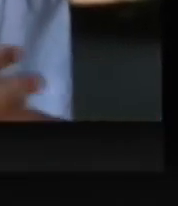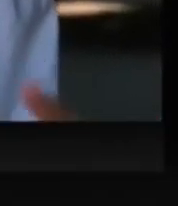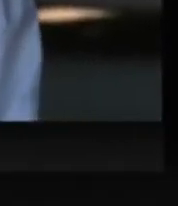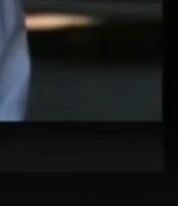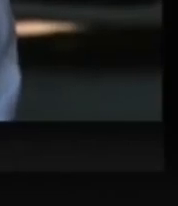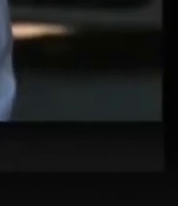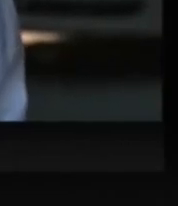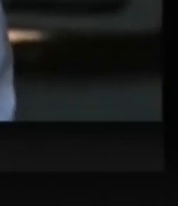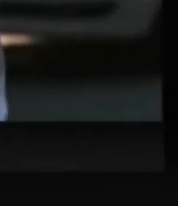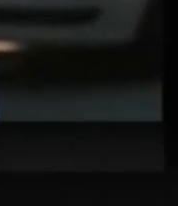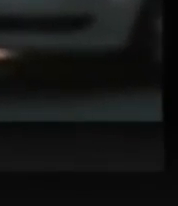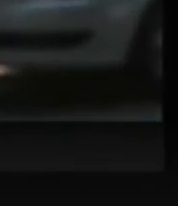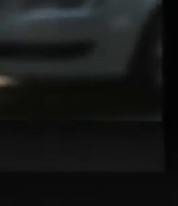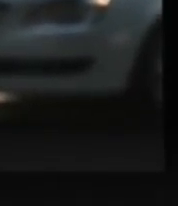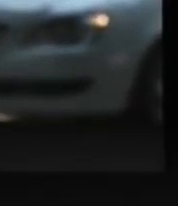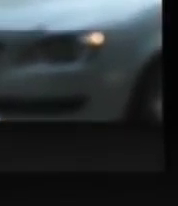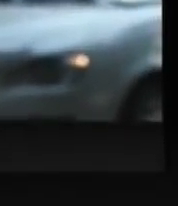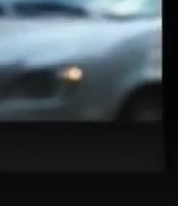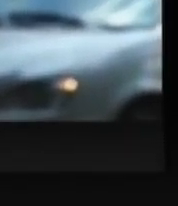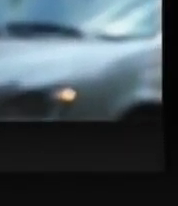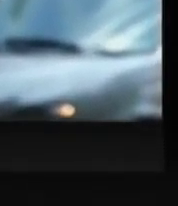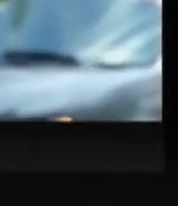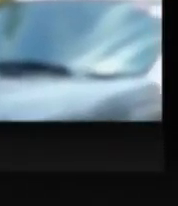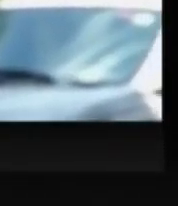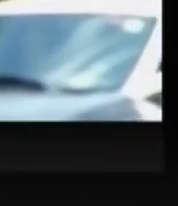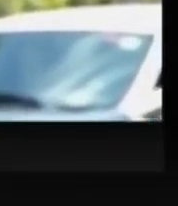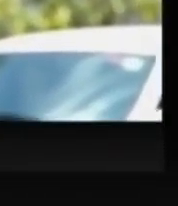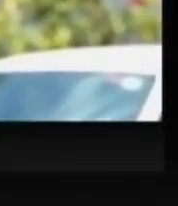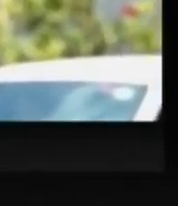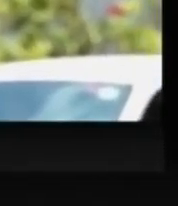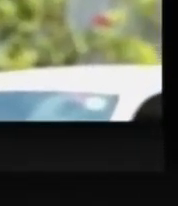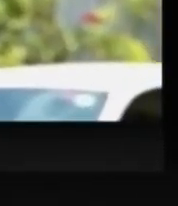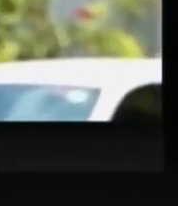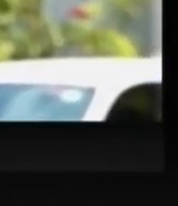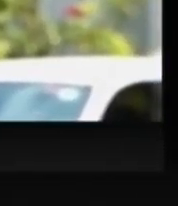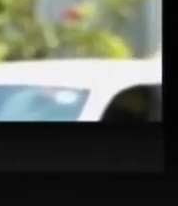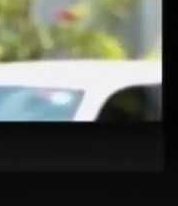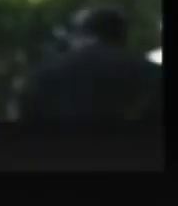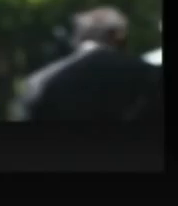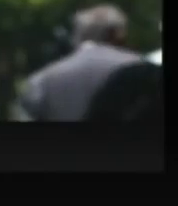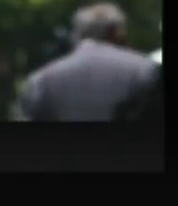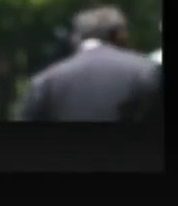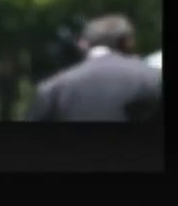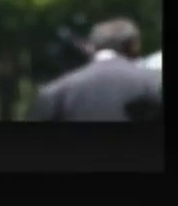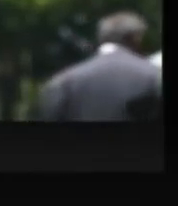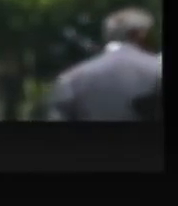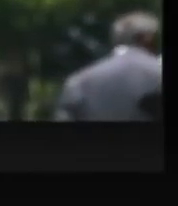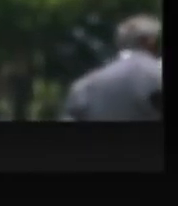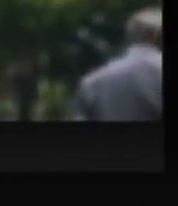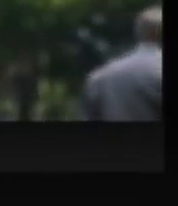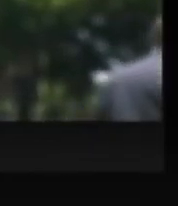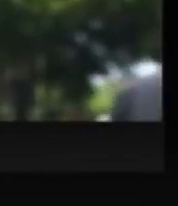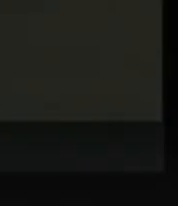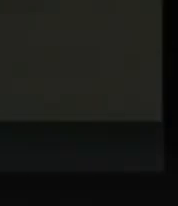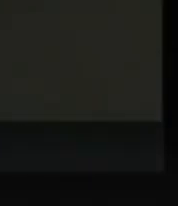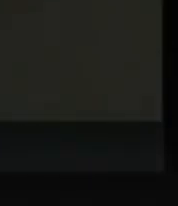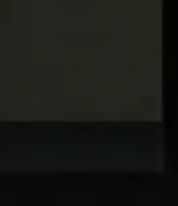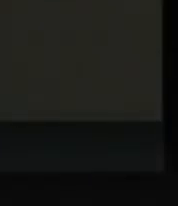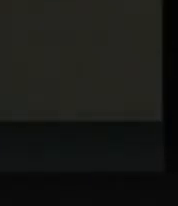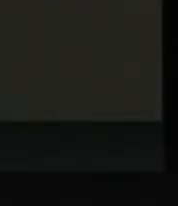com o financiamento do programa. A pesquisadora da Universidade Estadual de Campinas, Emma Siliprandi, participou da última chamada pública